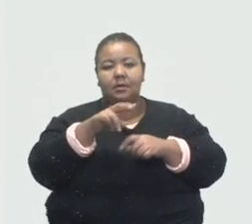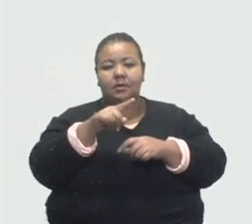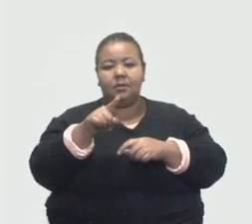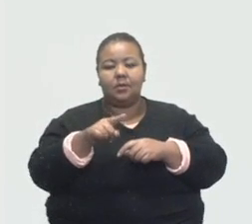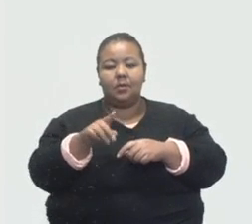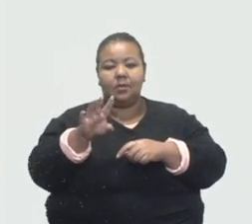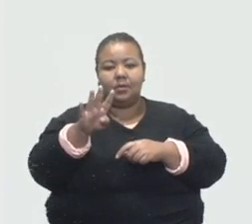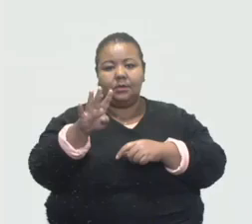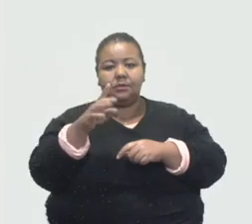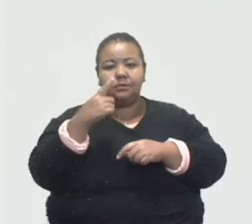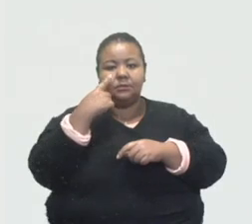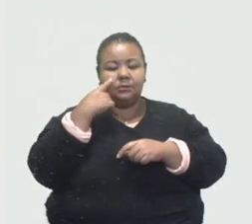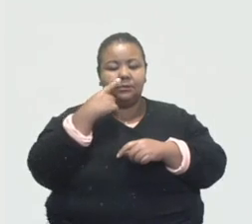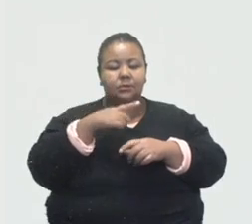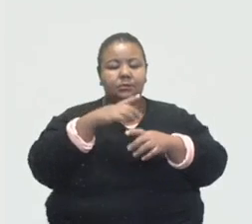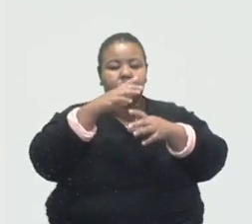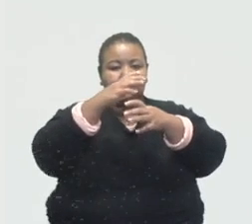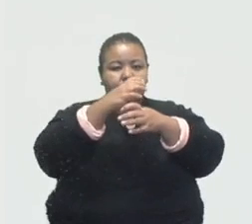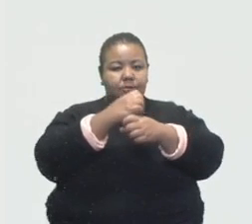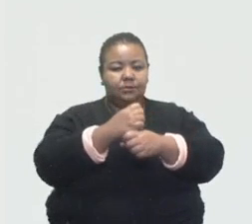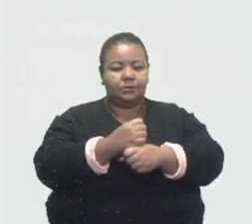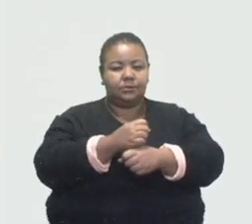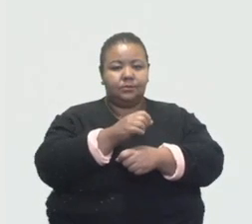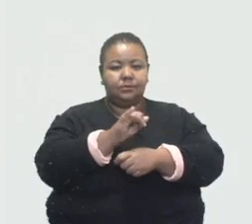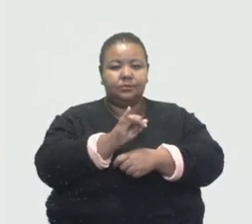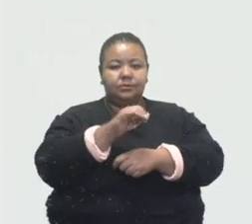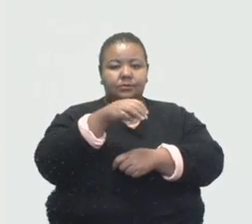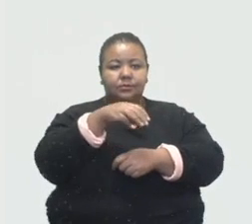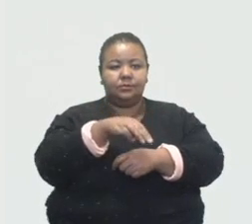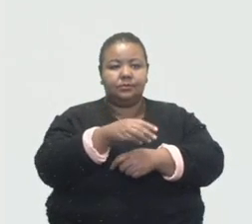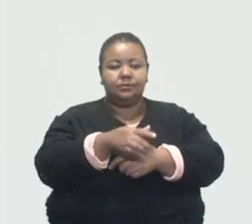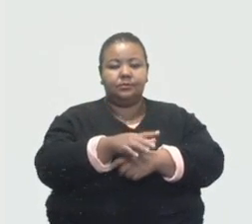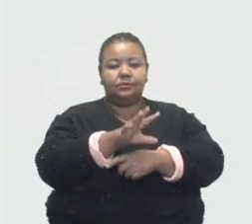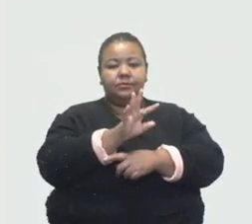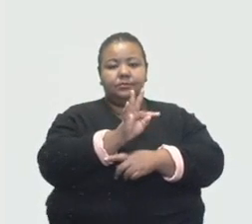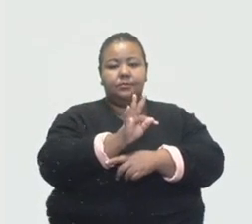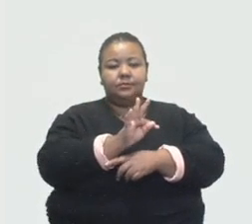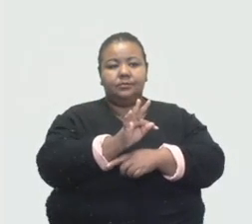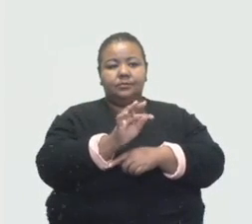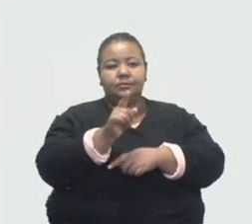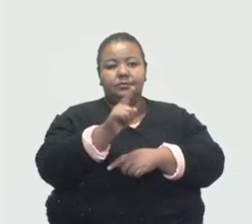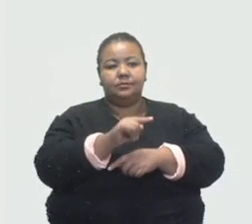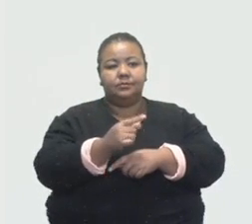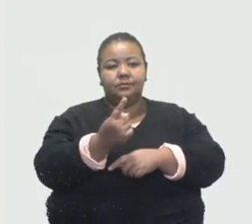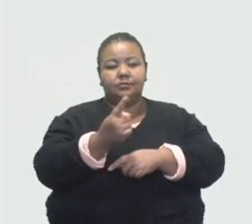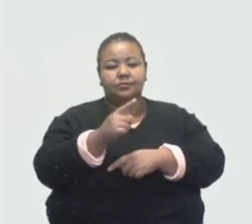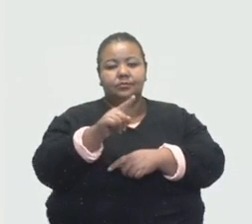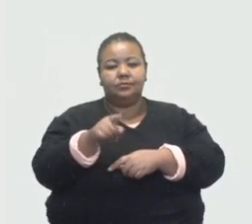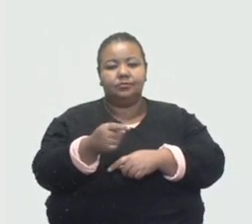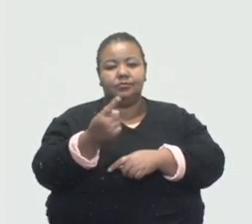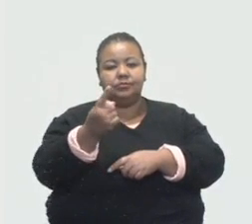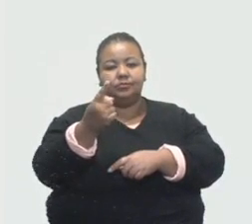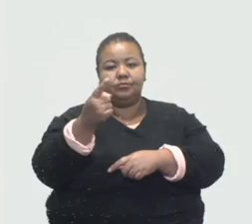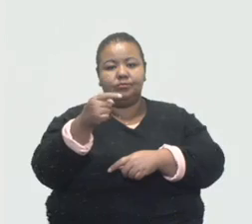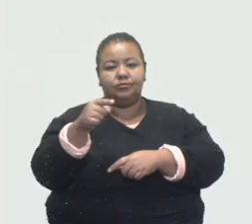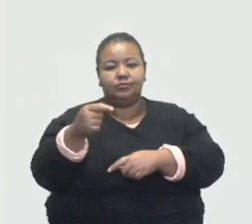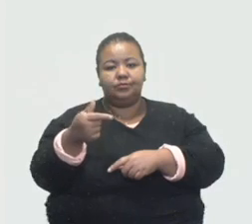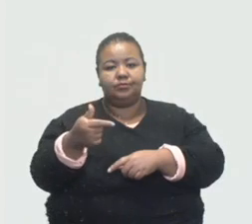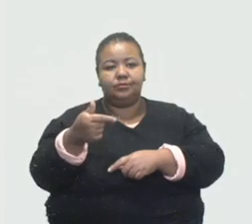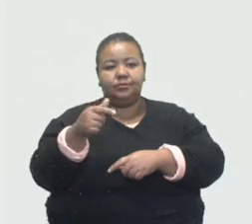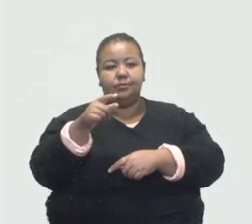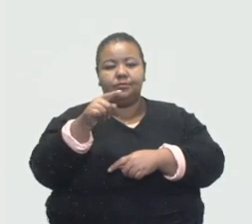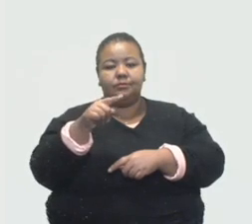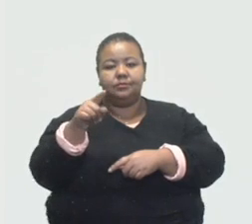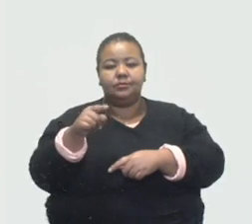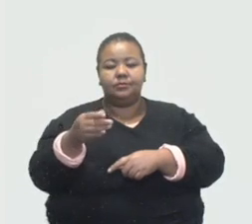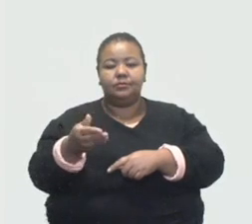vamos calcular essa imagem desse nosso vetor na transformação. Então, a transformação de 1 em meio vai resultar em